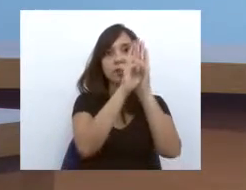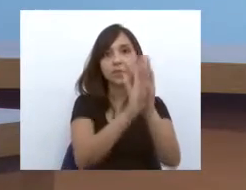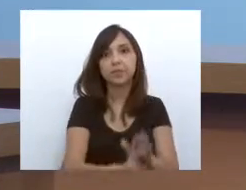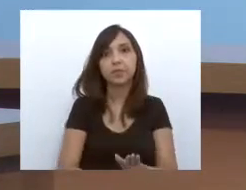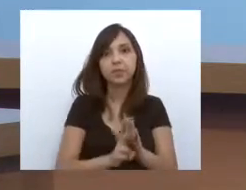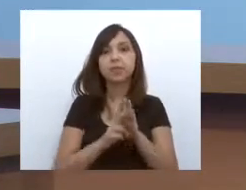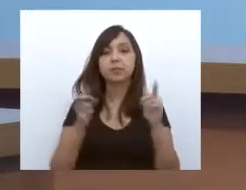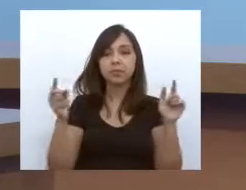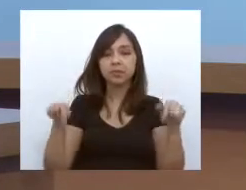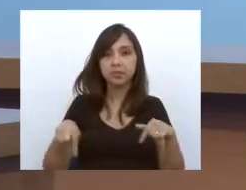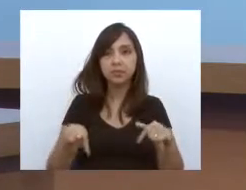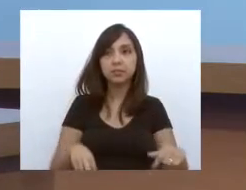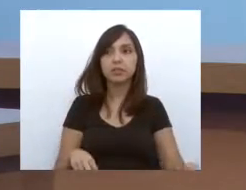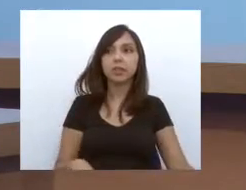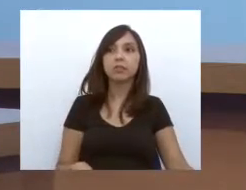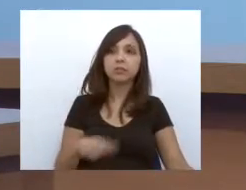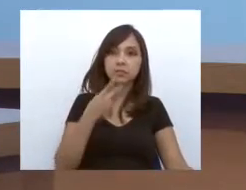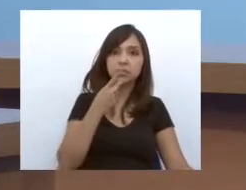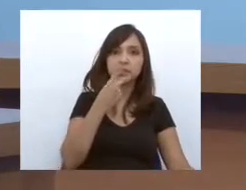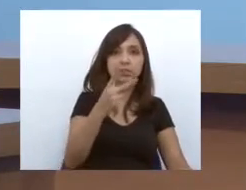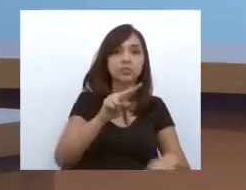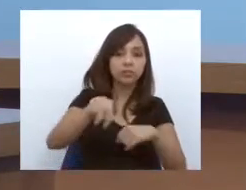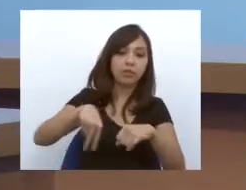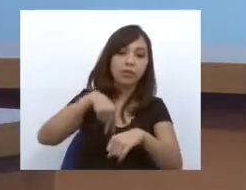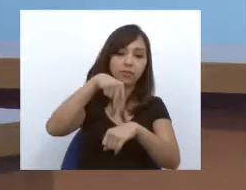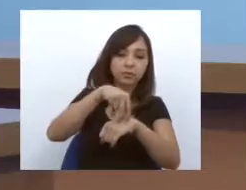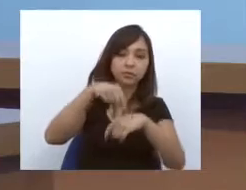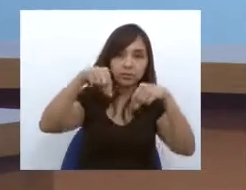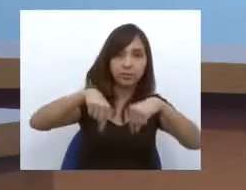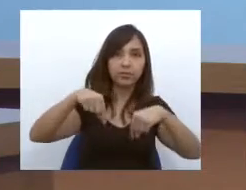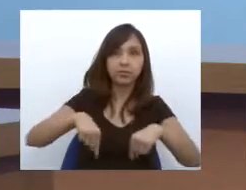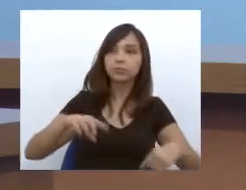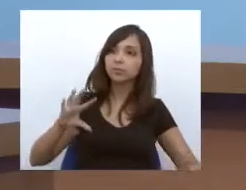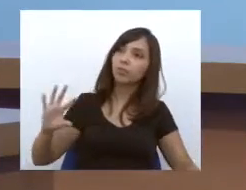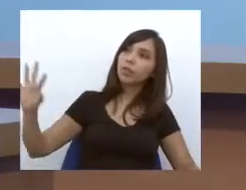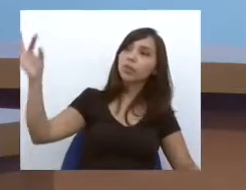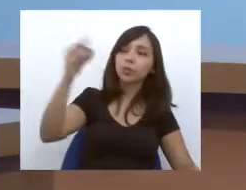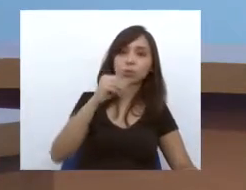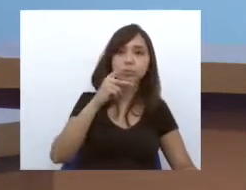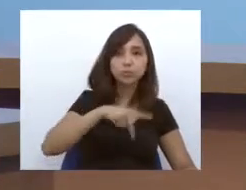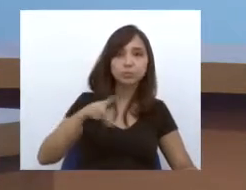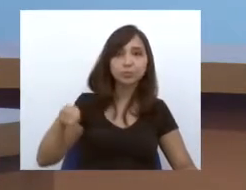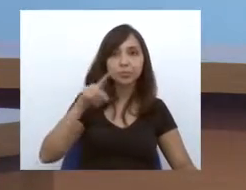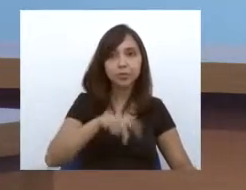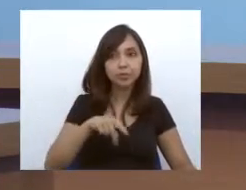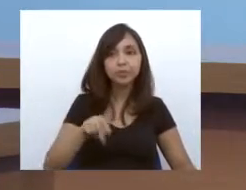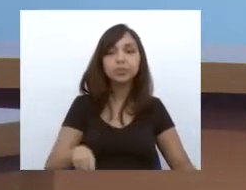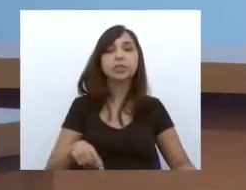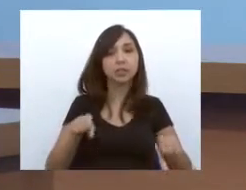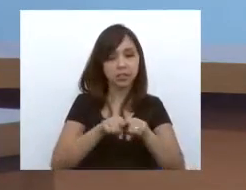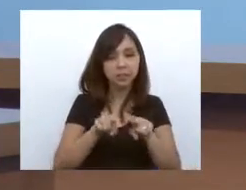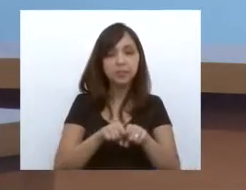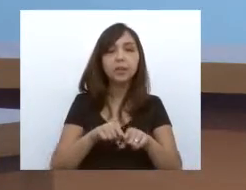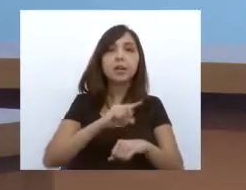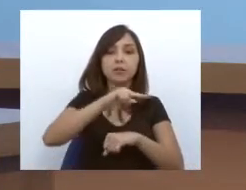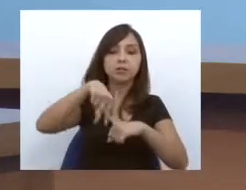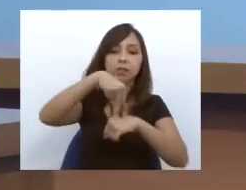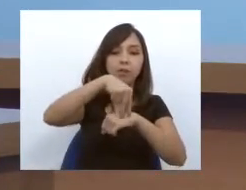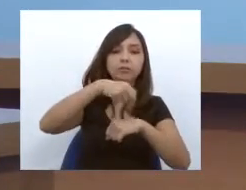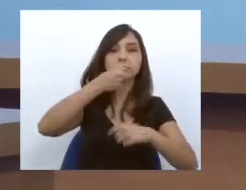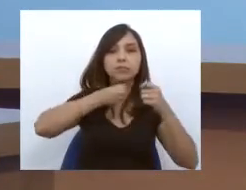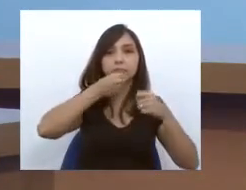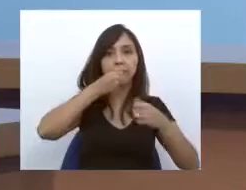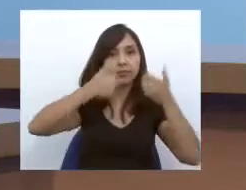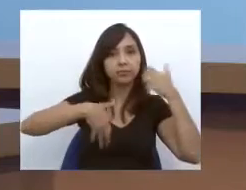representante do sindicato pudesse falar nessa tribuna hoje, que são todos professores e têm o direito de ocupar a tribuna